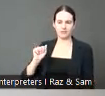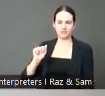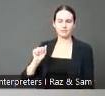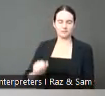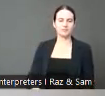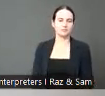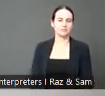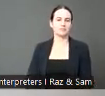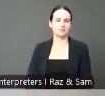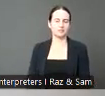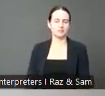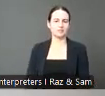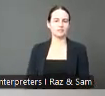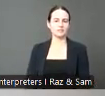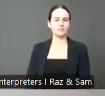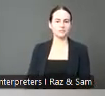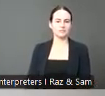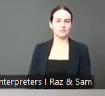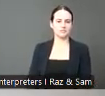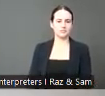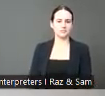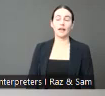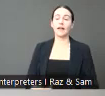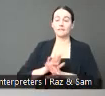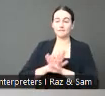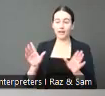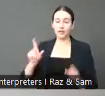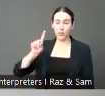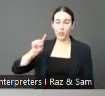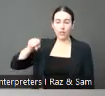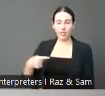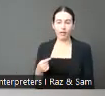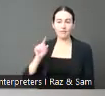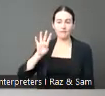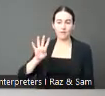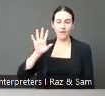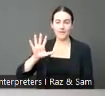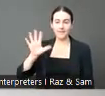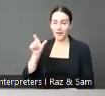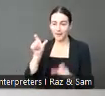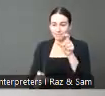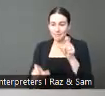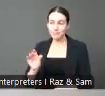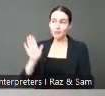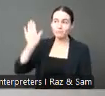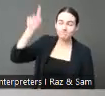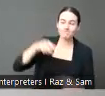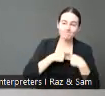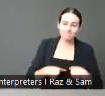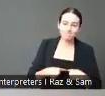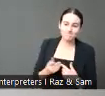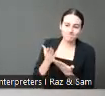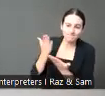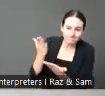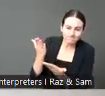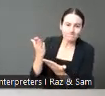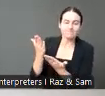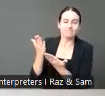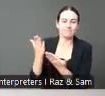com 1.455 voluntários oriundos dessas comunidades, recuperando realmente uma espécie de